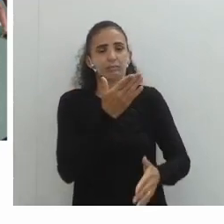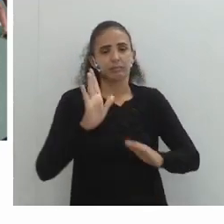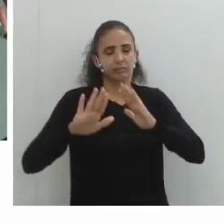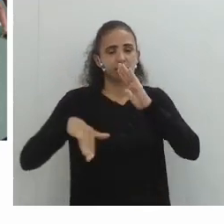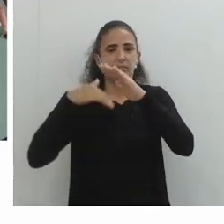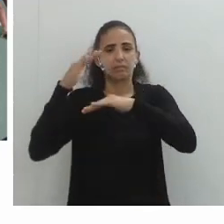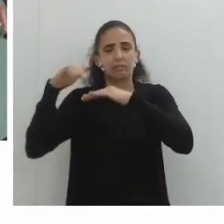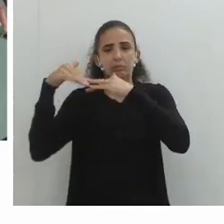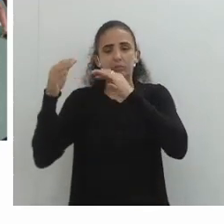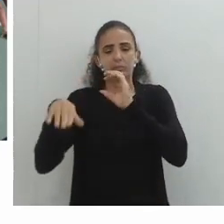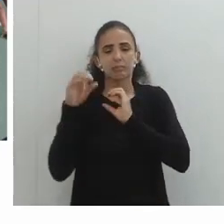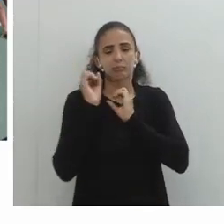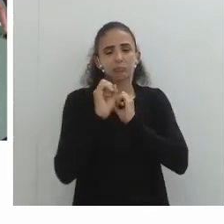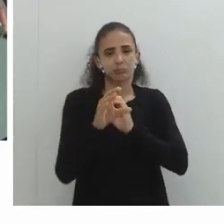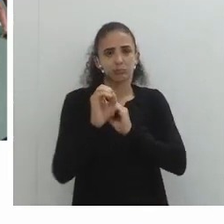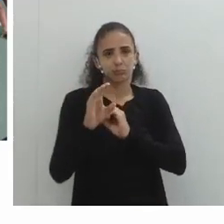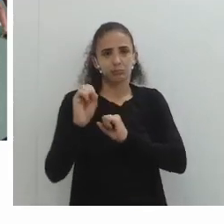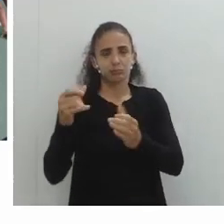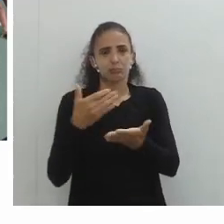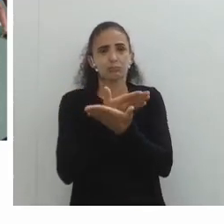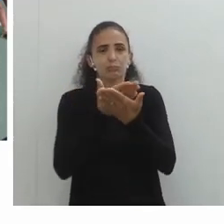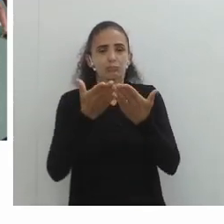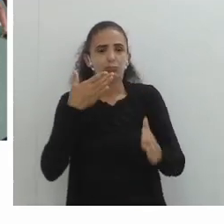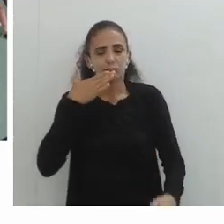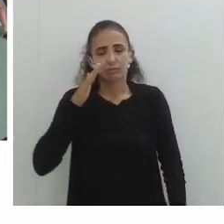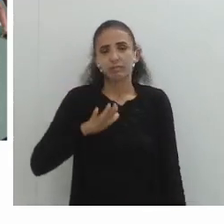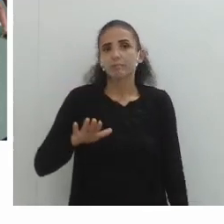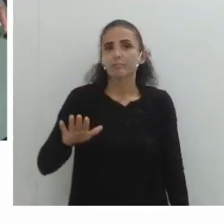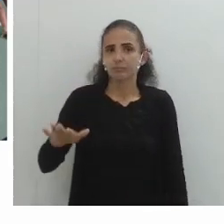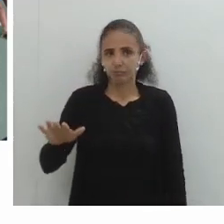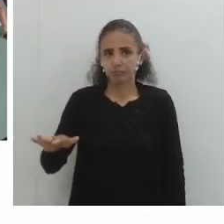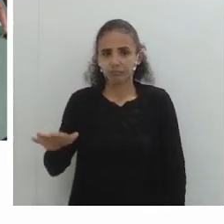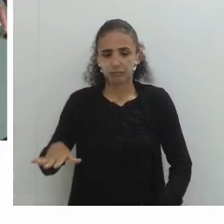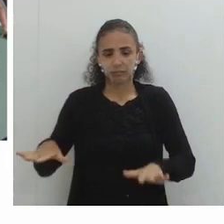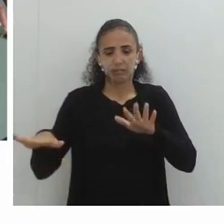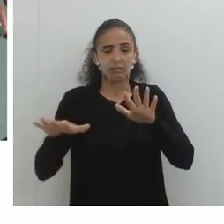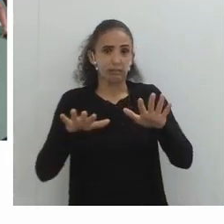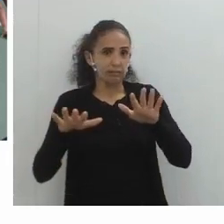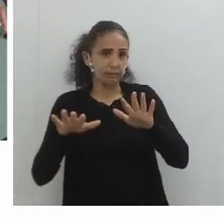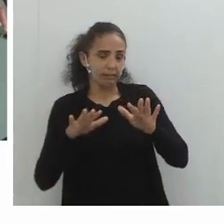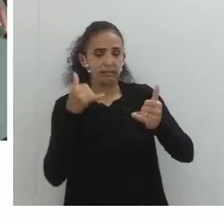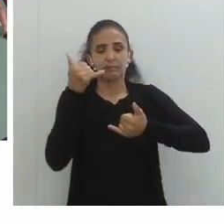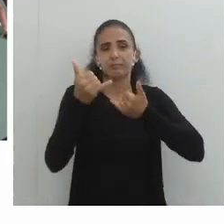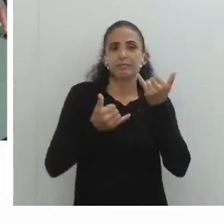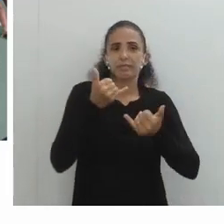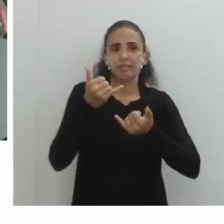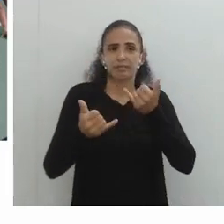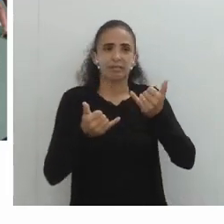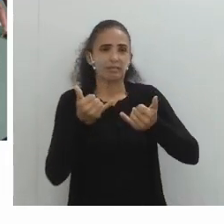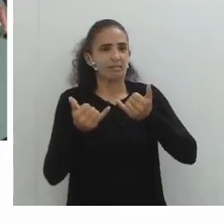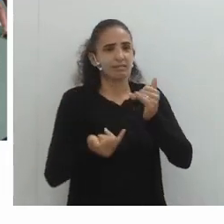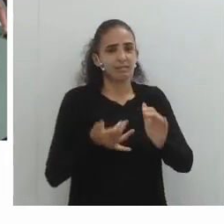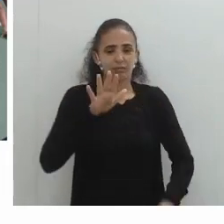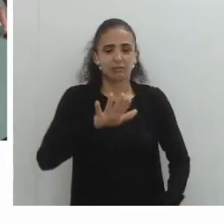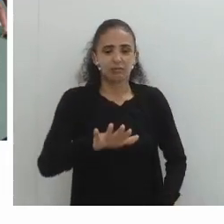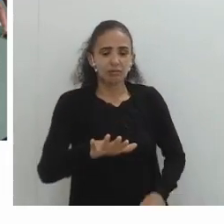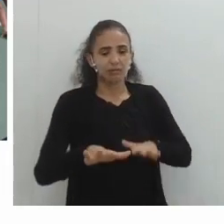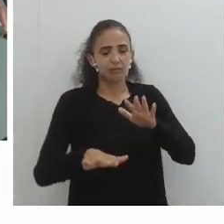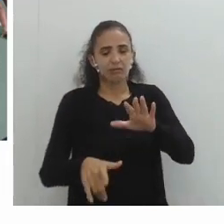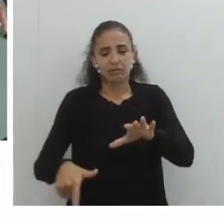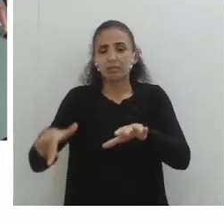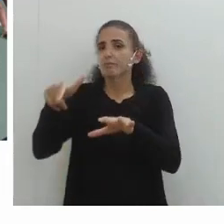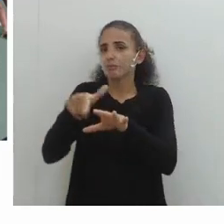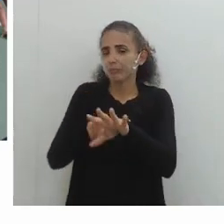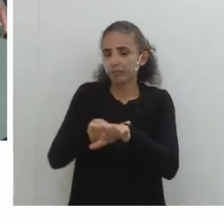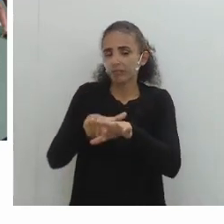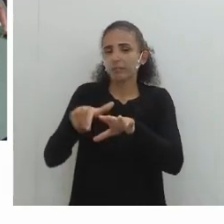processo educativo daí, crianças aí se equilibrando, brincando, tem aquele jogo da mão, do pé,